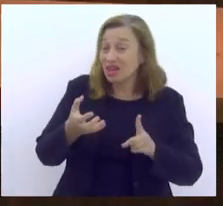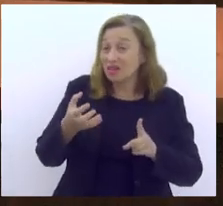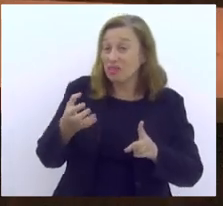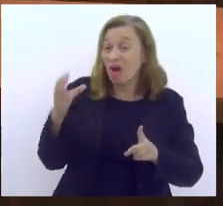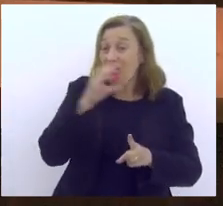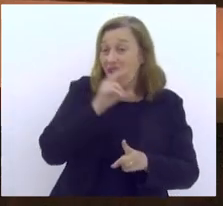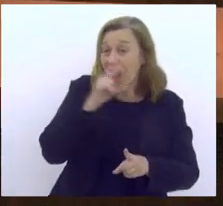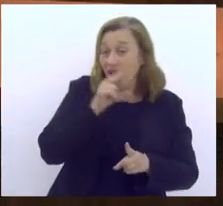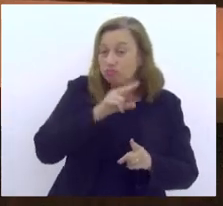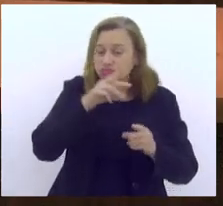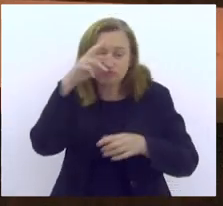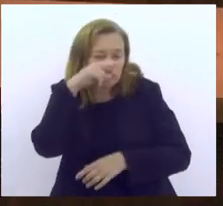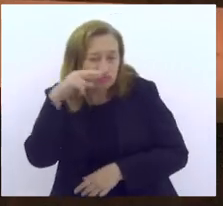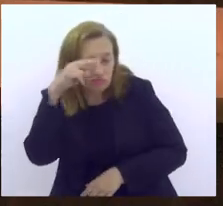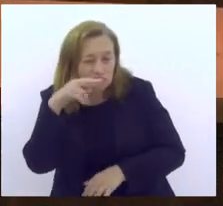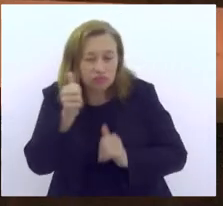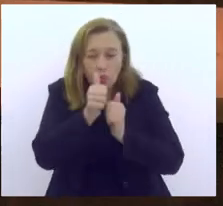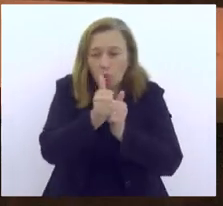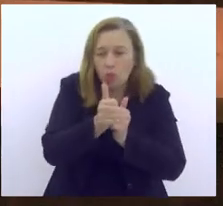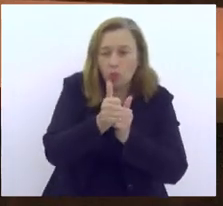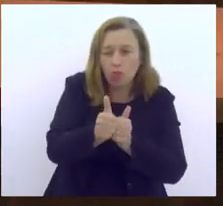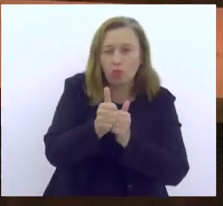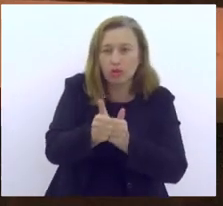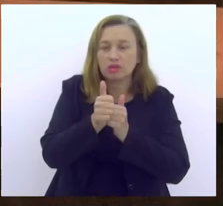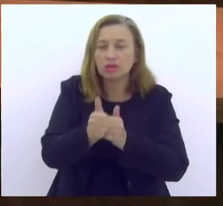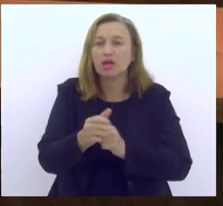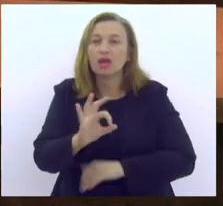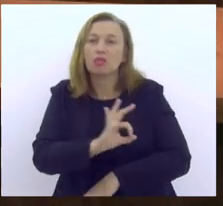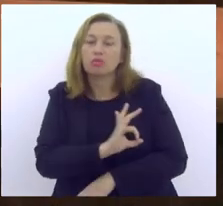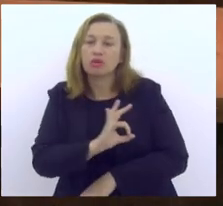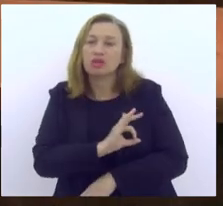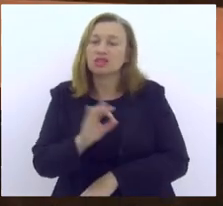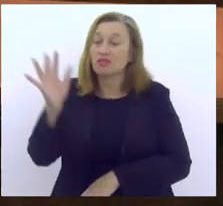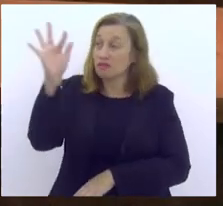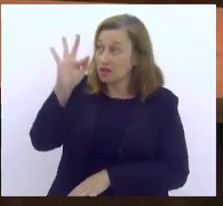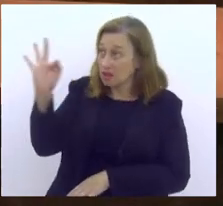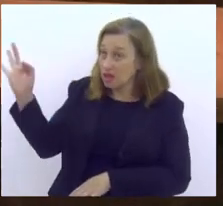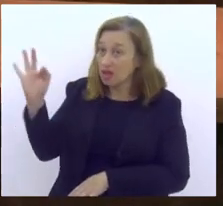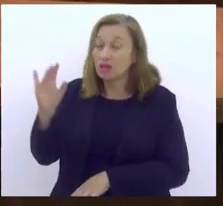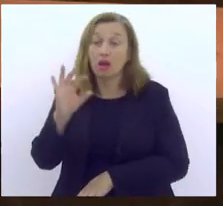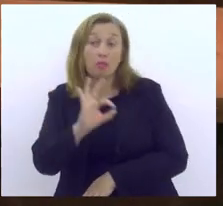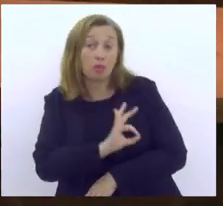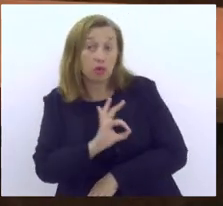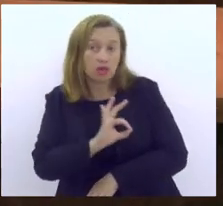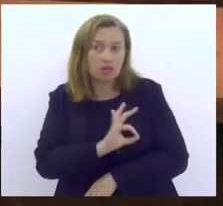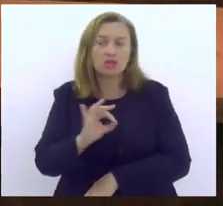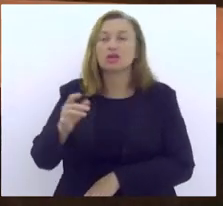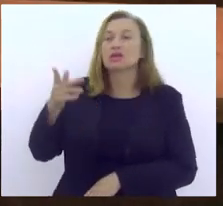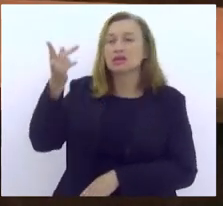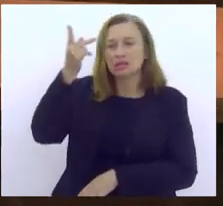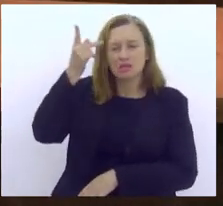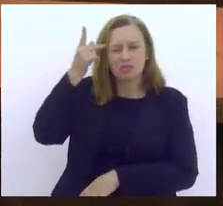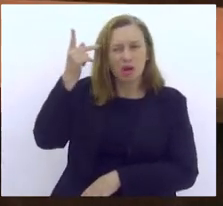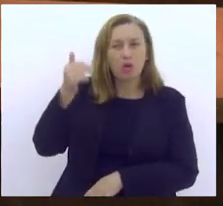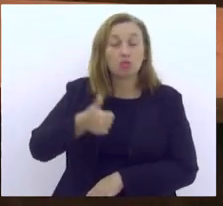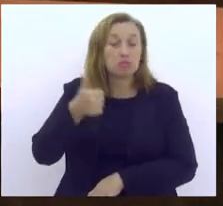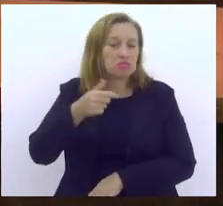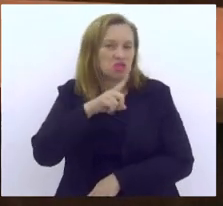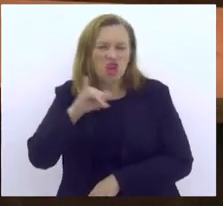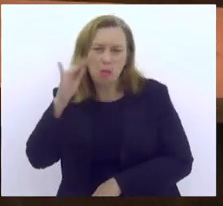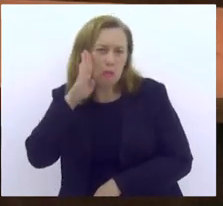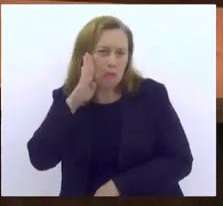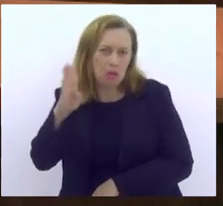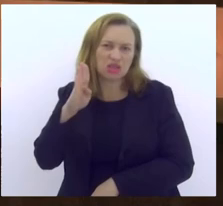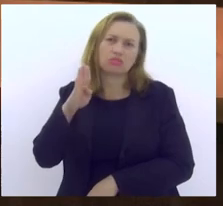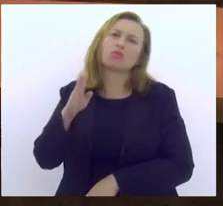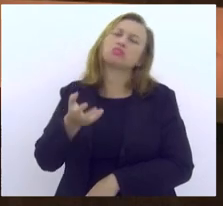investigação, que haja o acompanhamento da Polícia Federal, da Polícia de São Paulo. A gente sabe que os primeiros dias são fundamentais e